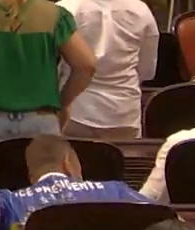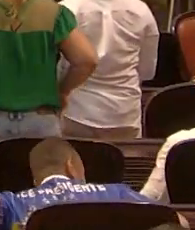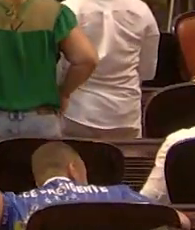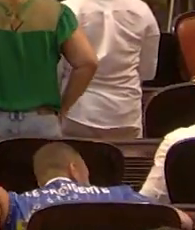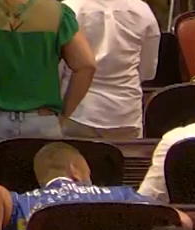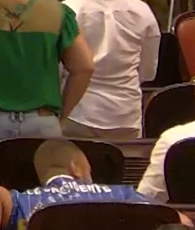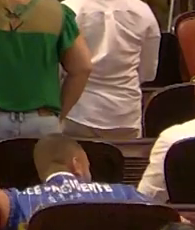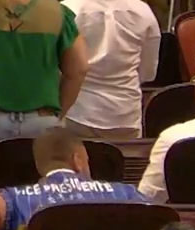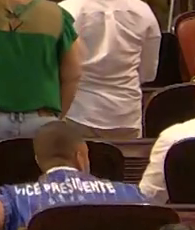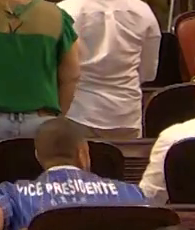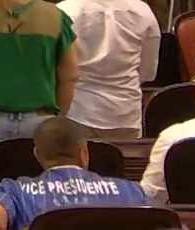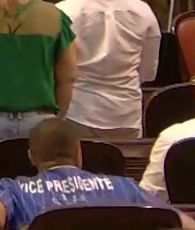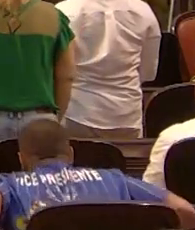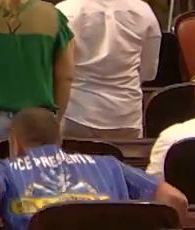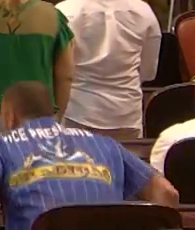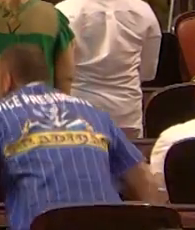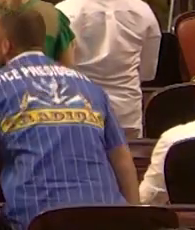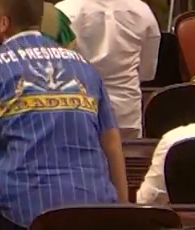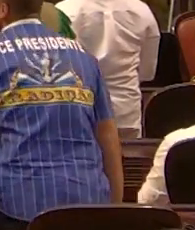Estamos aqui